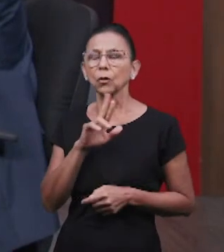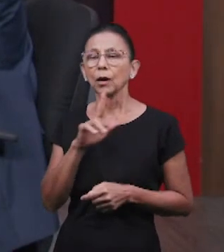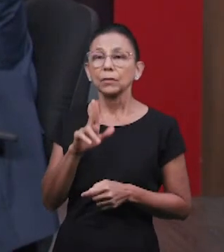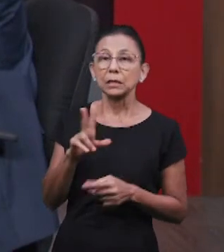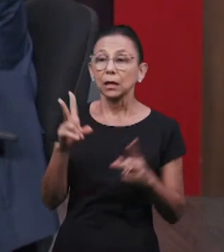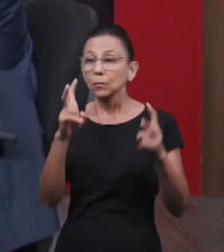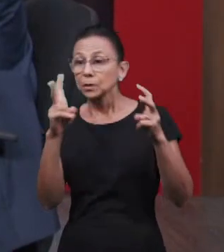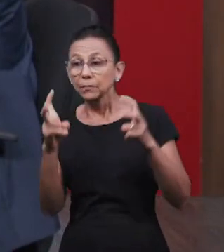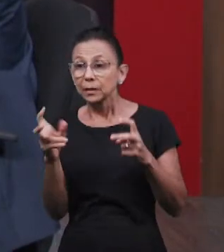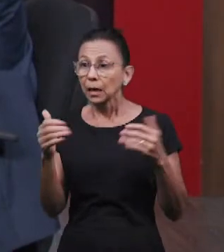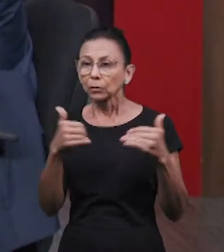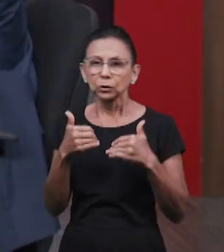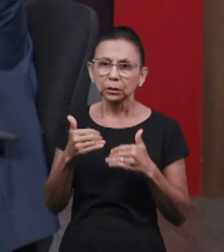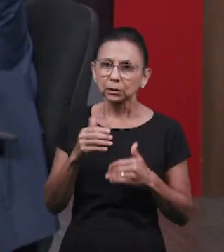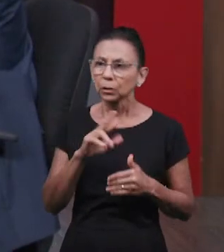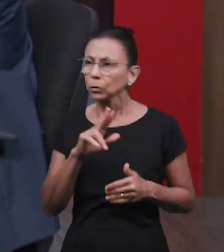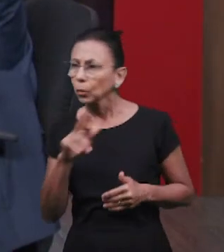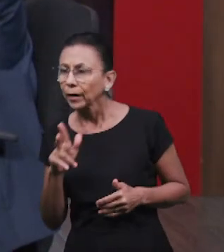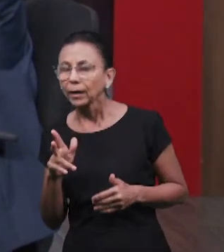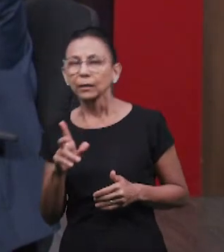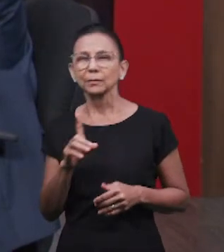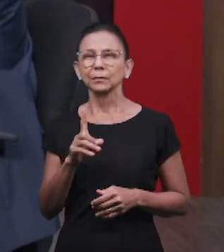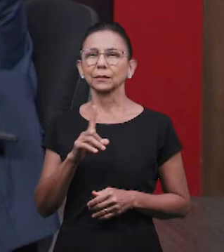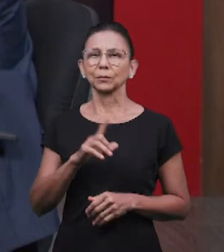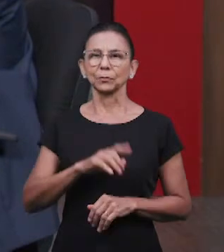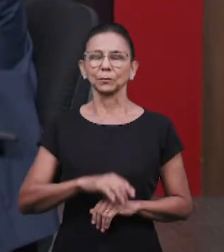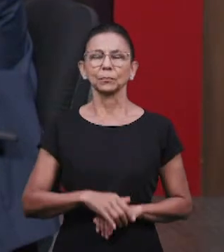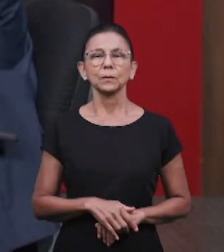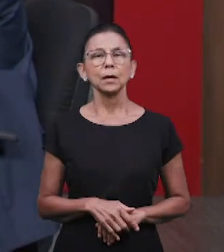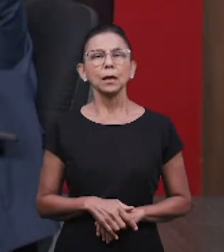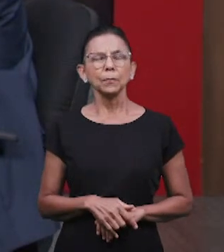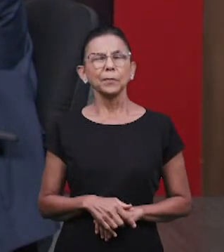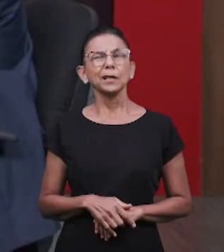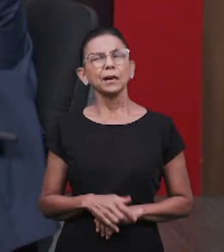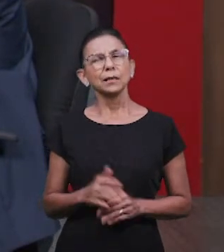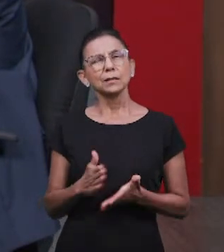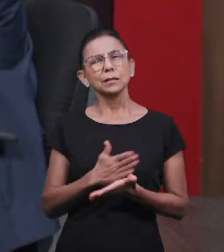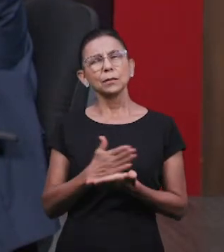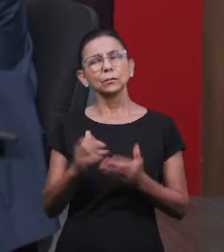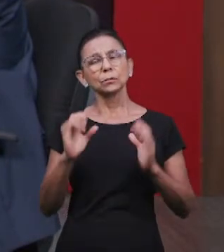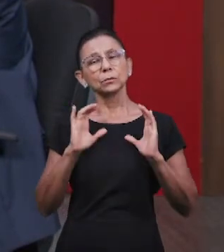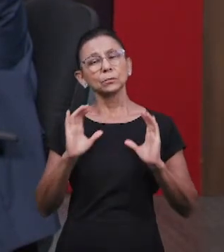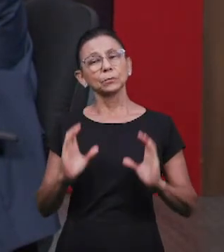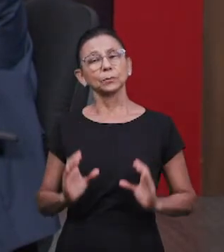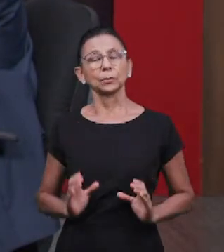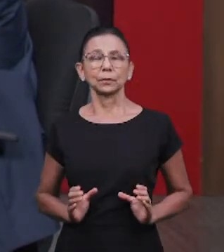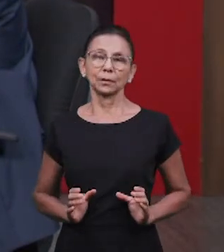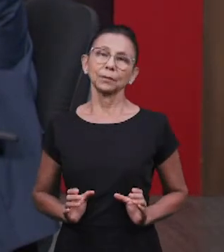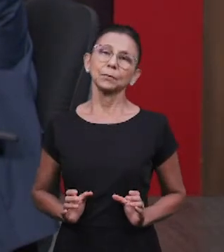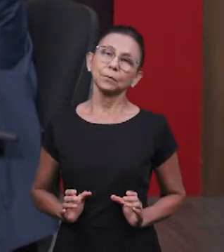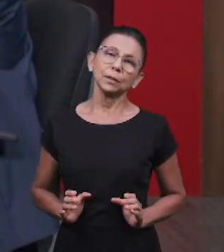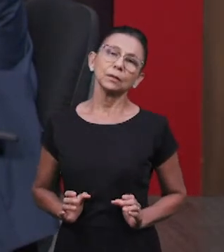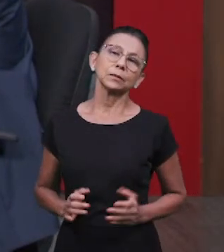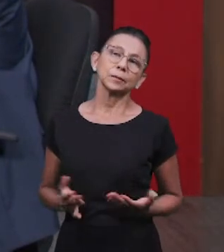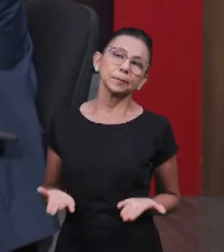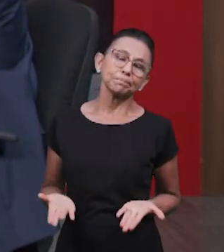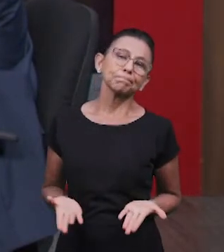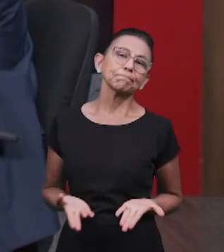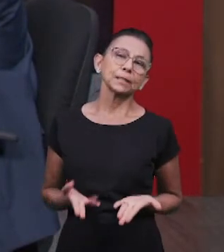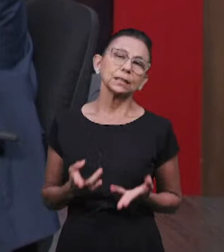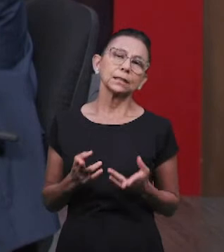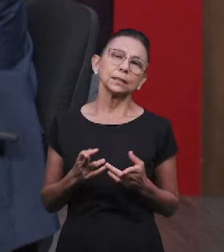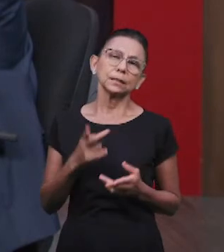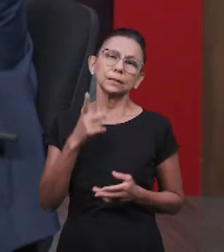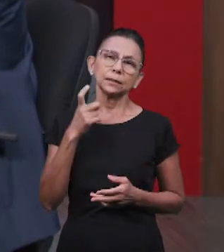Mas, eventualmente, podem haver sinais, podem haver atitudes, comportamentos que seja